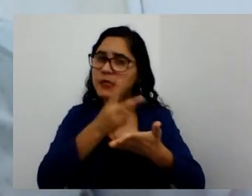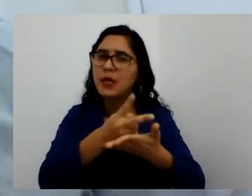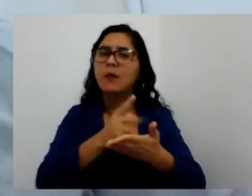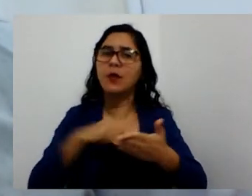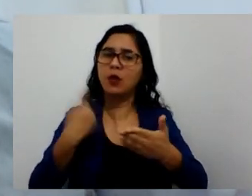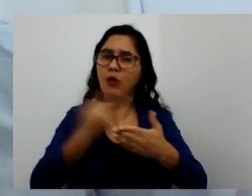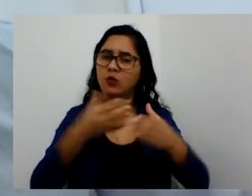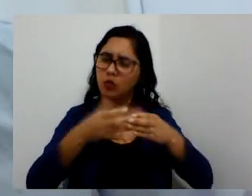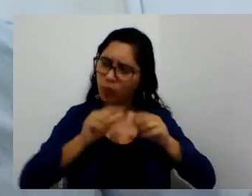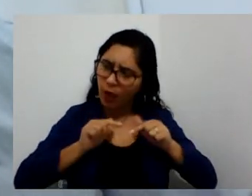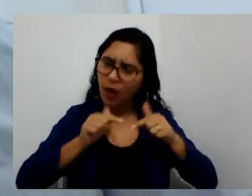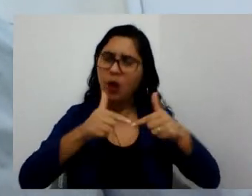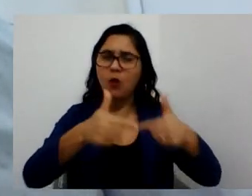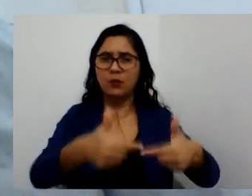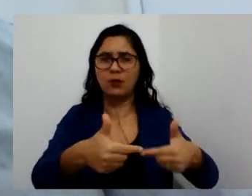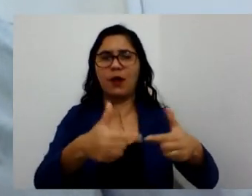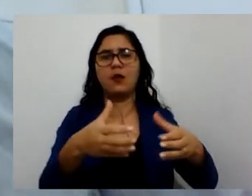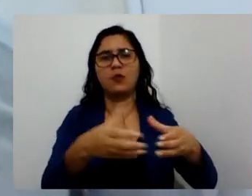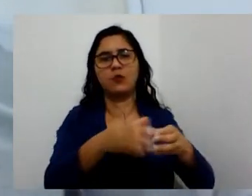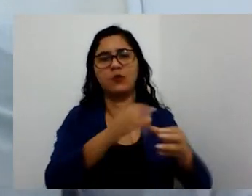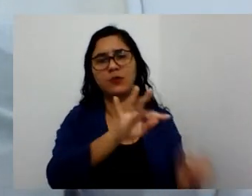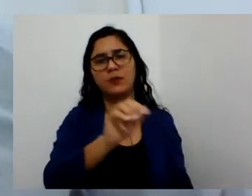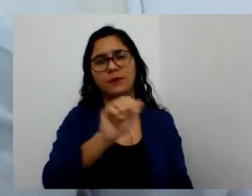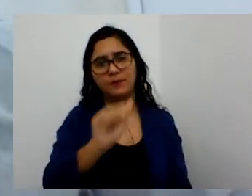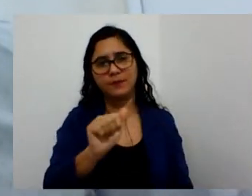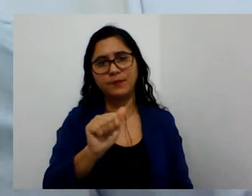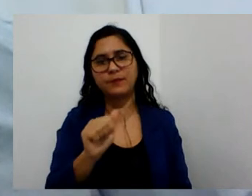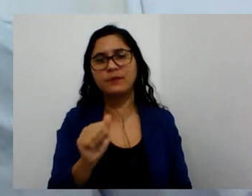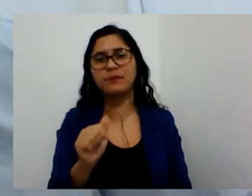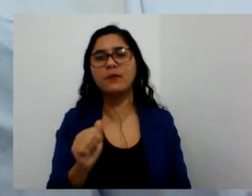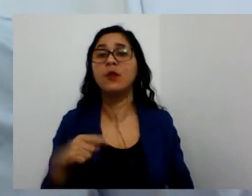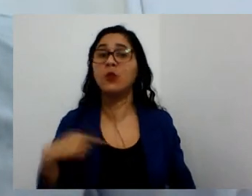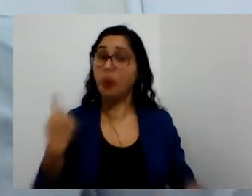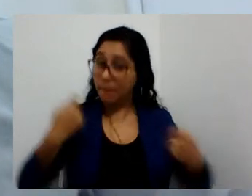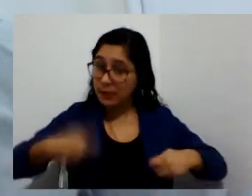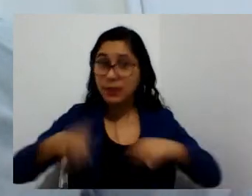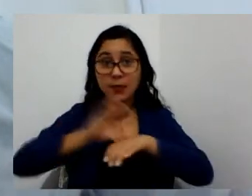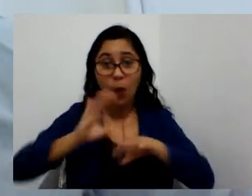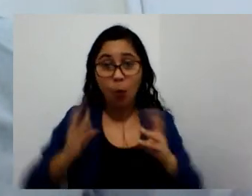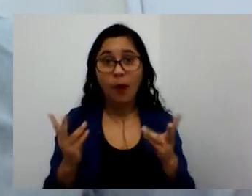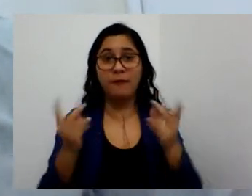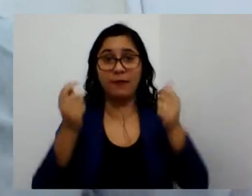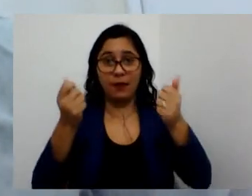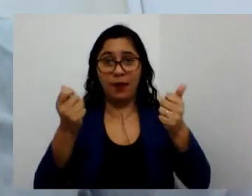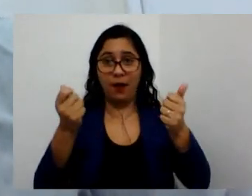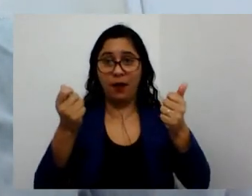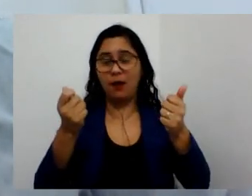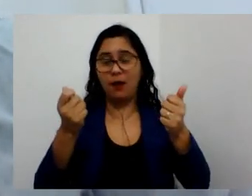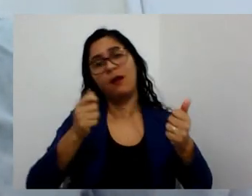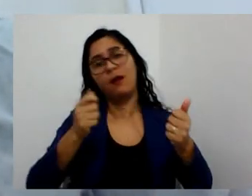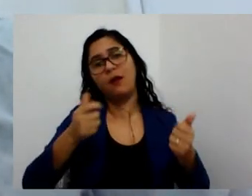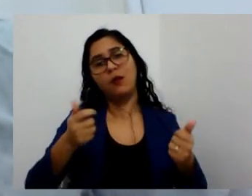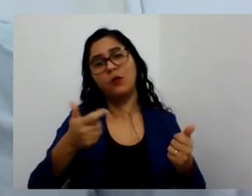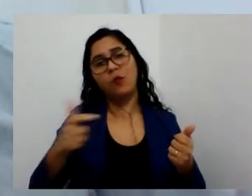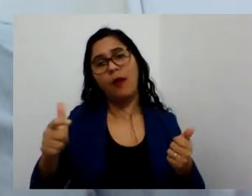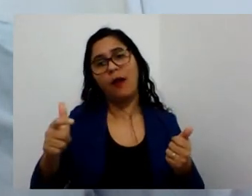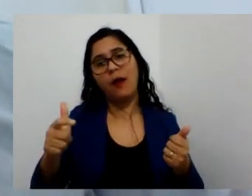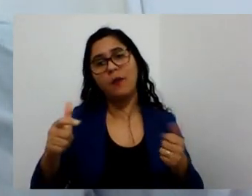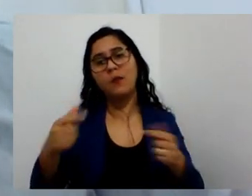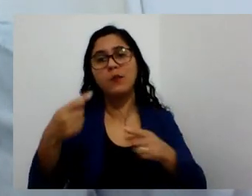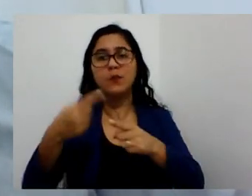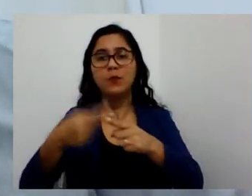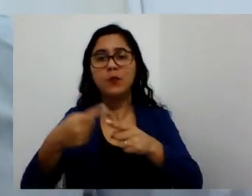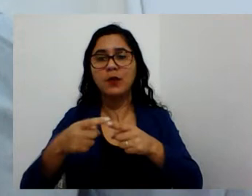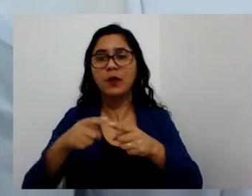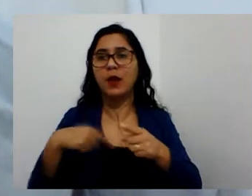nossa categoria de técnicos administrativos. Vamos nos qualificar, não que isso seja uma perspectiva para